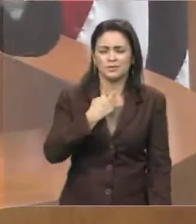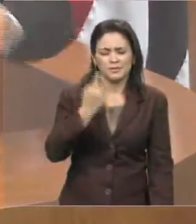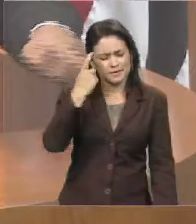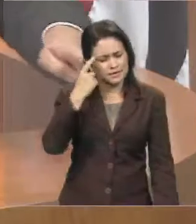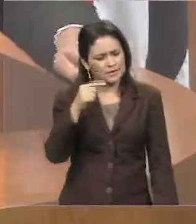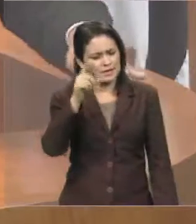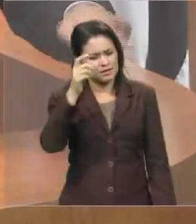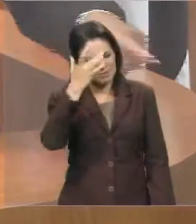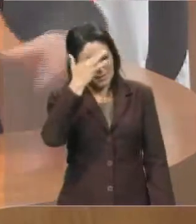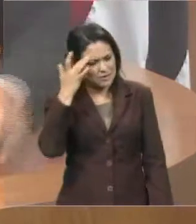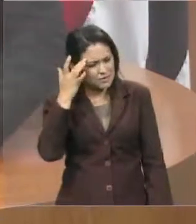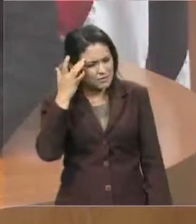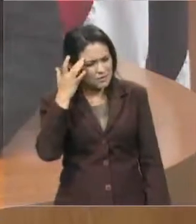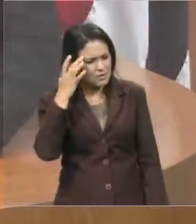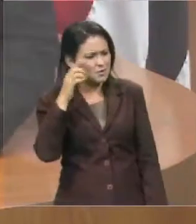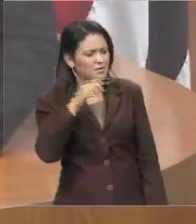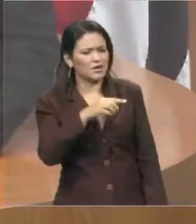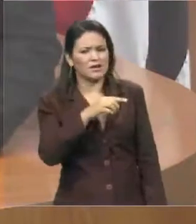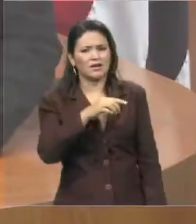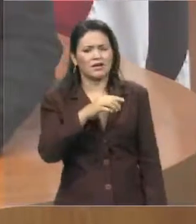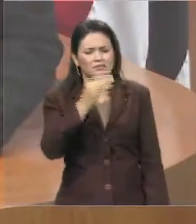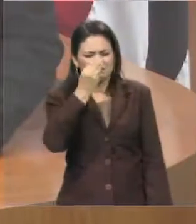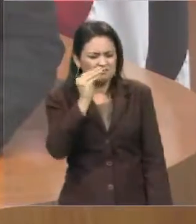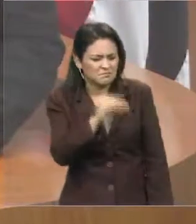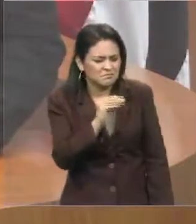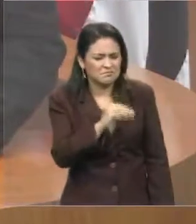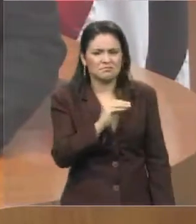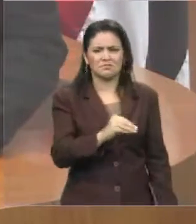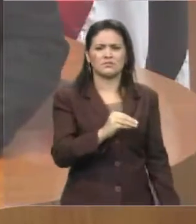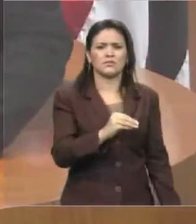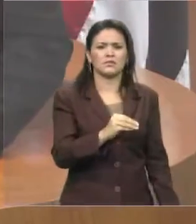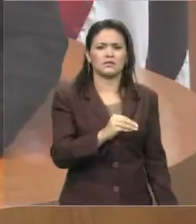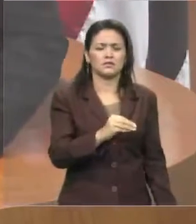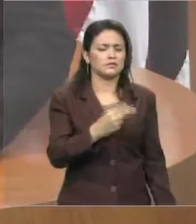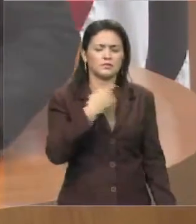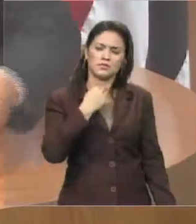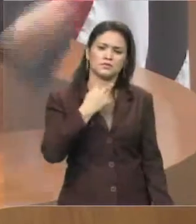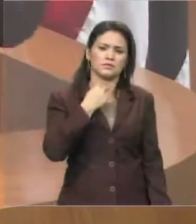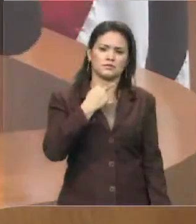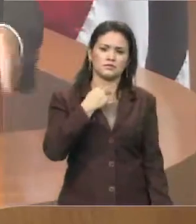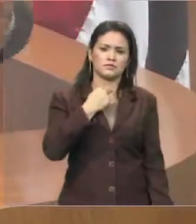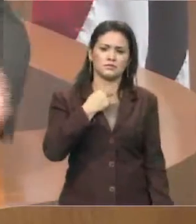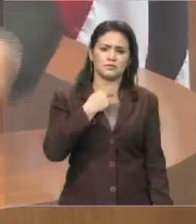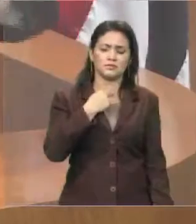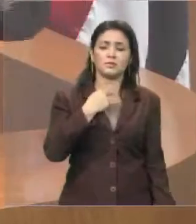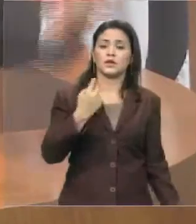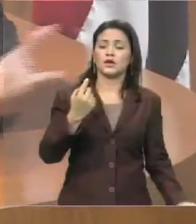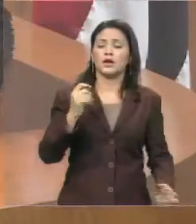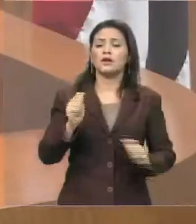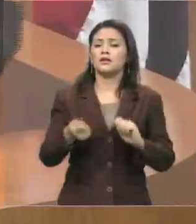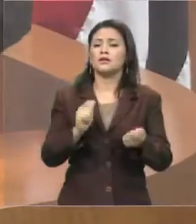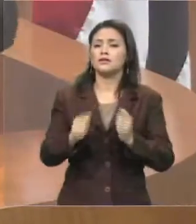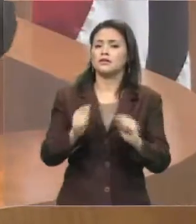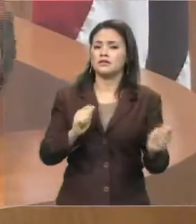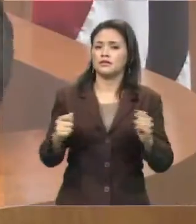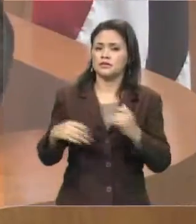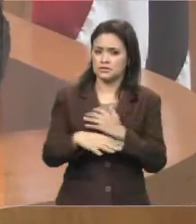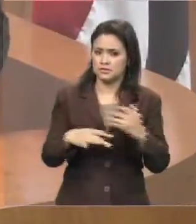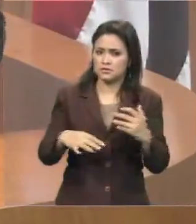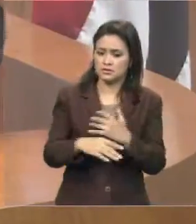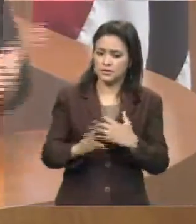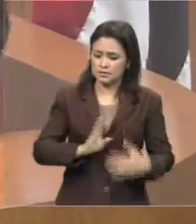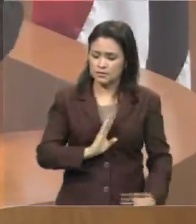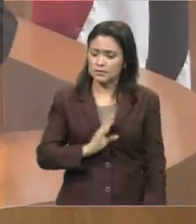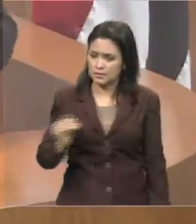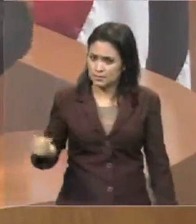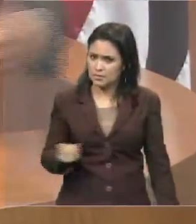da forma que estão sendo tratadas em Bacabal. Não se pode pensar em administrar uma cidade como aquela, uma cidade importante,